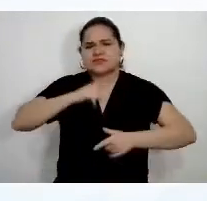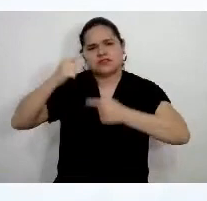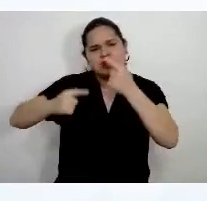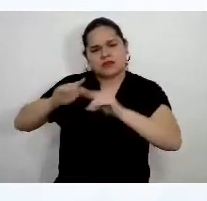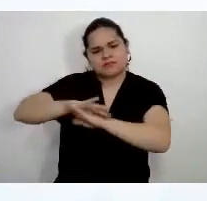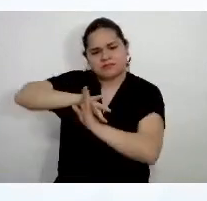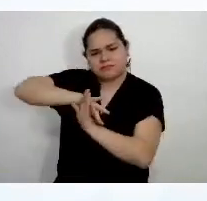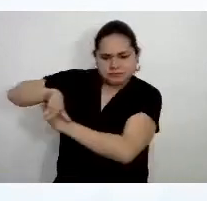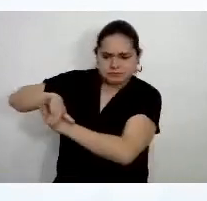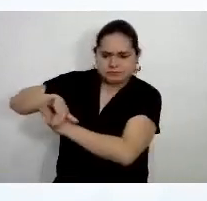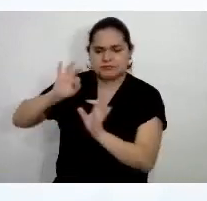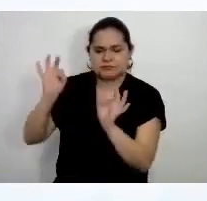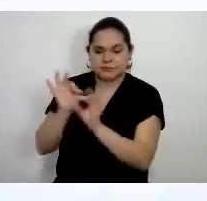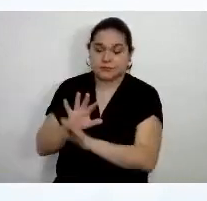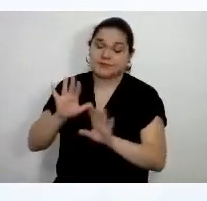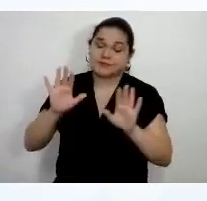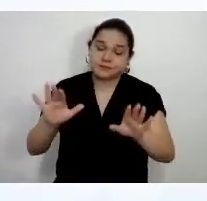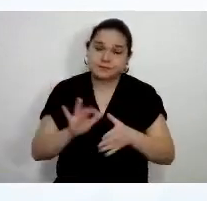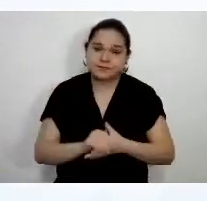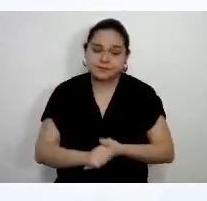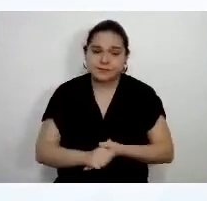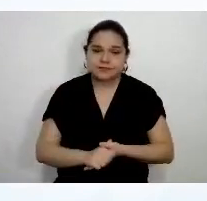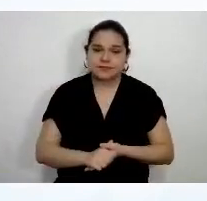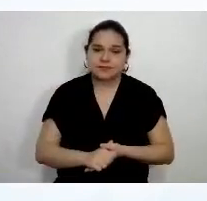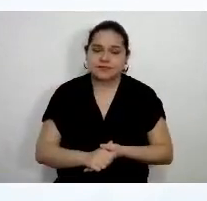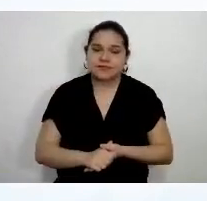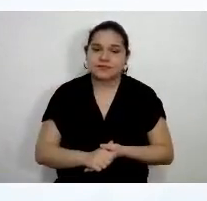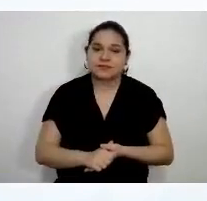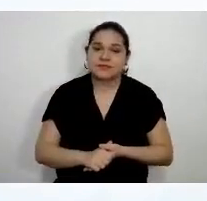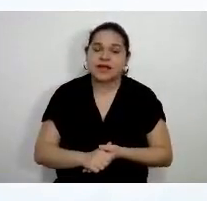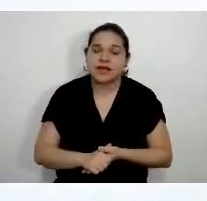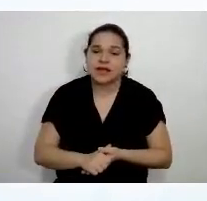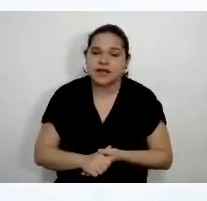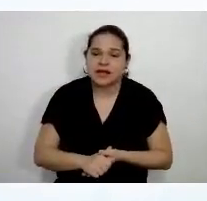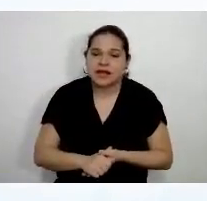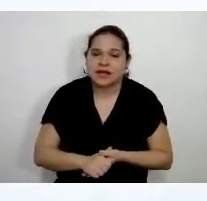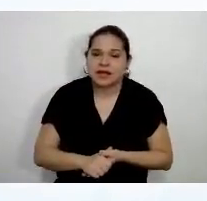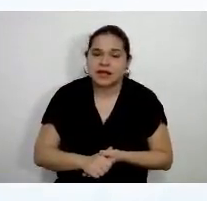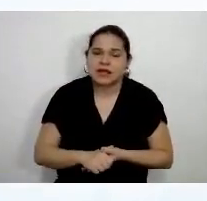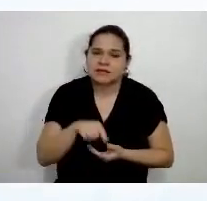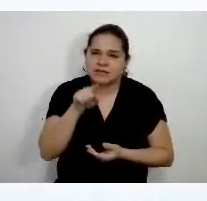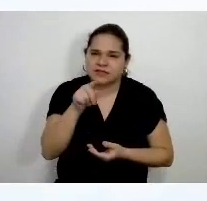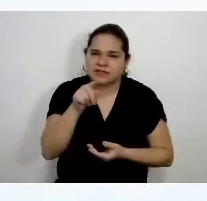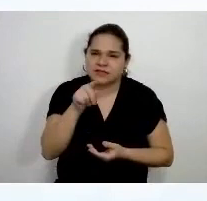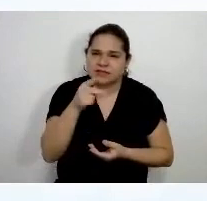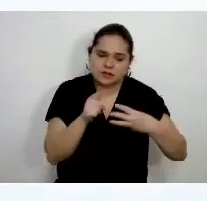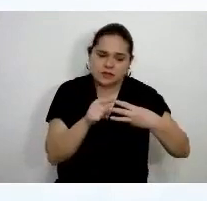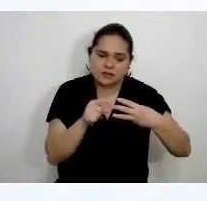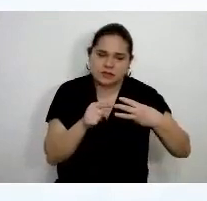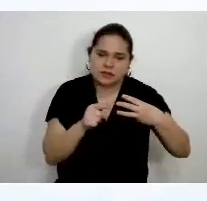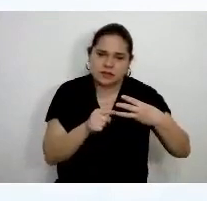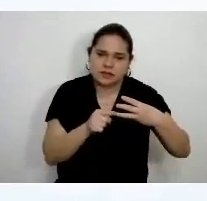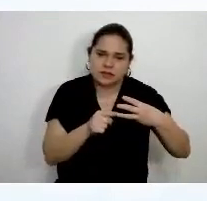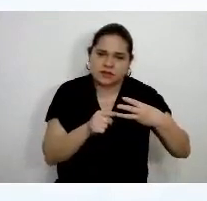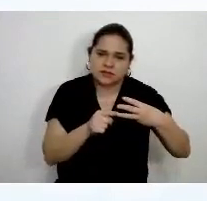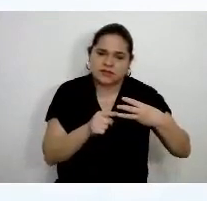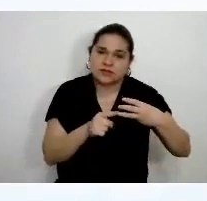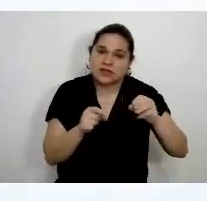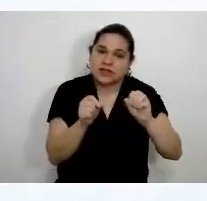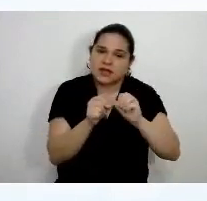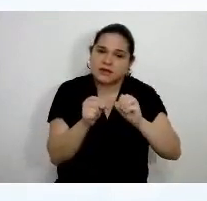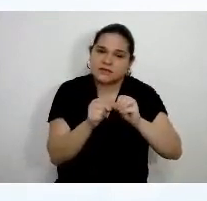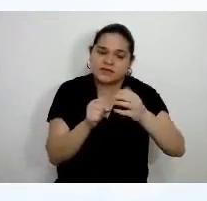As vacinas que nós estamos... na verdade, você falou em 3, eu relacionei 1, 2, 3, 4,